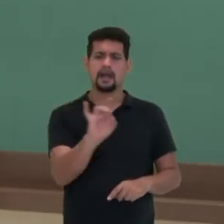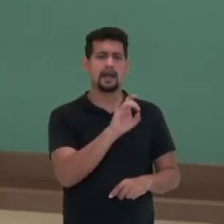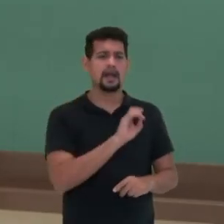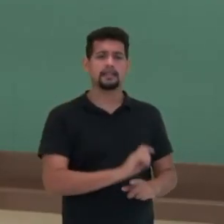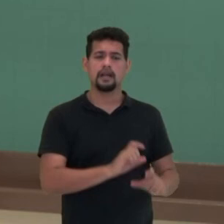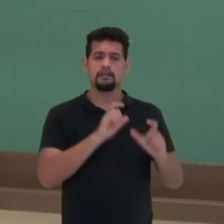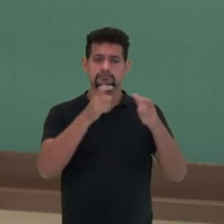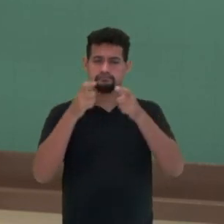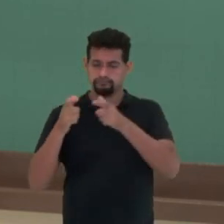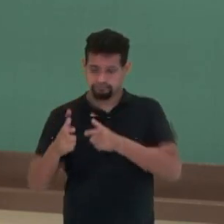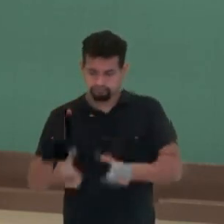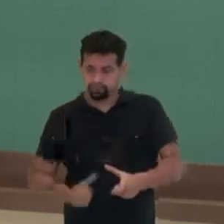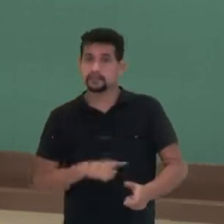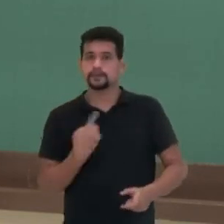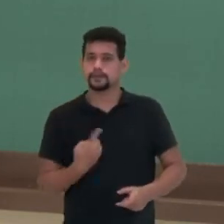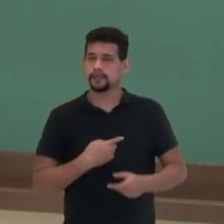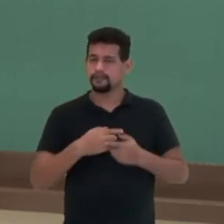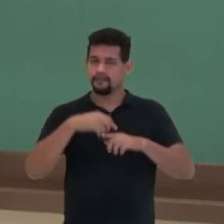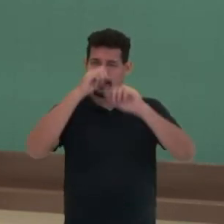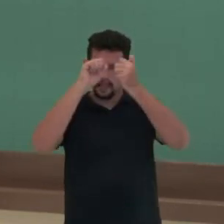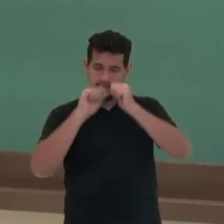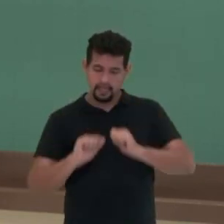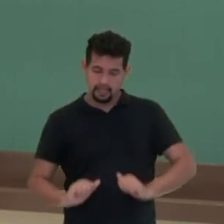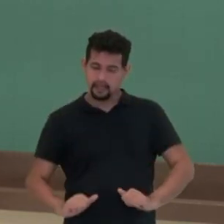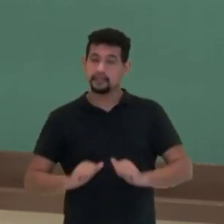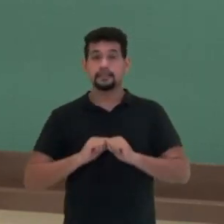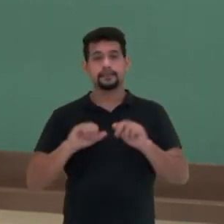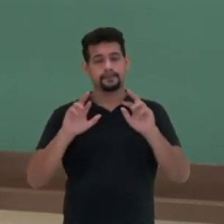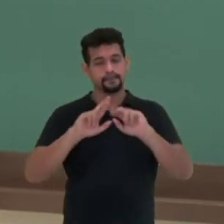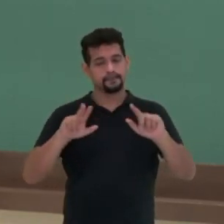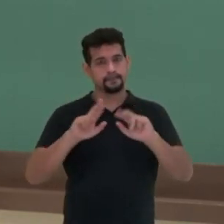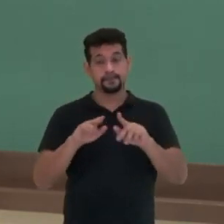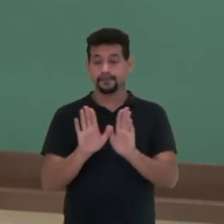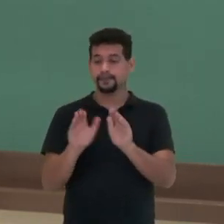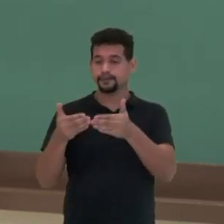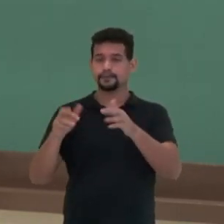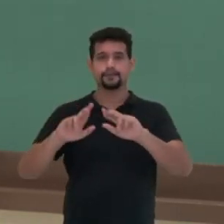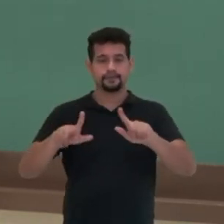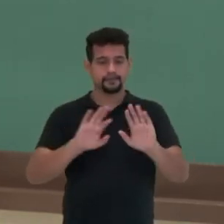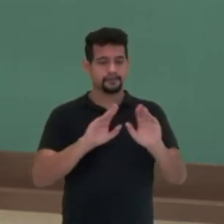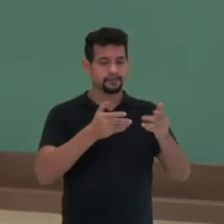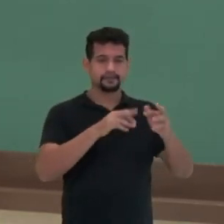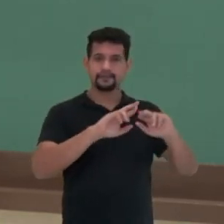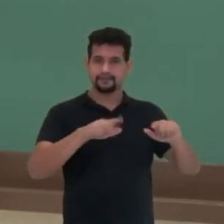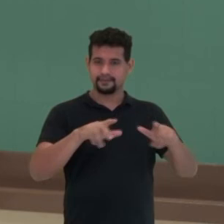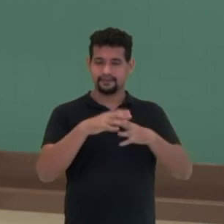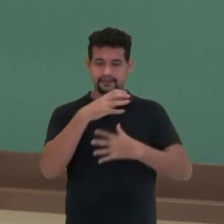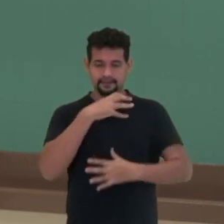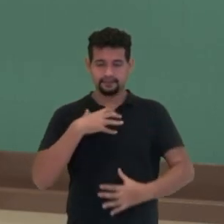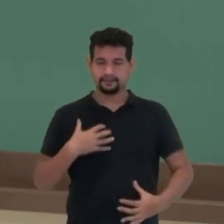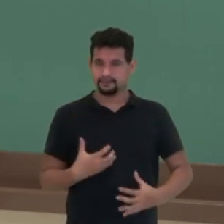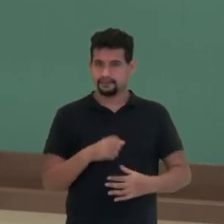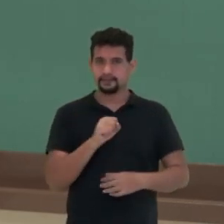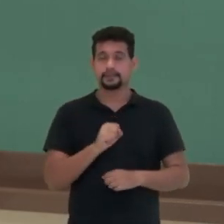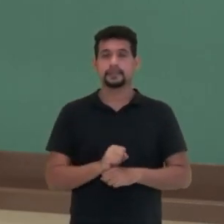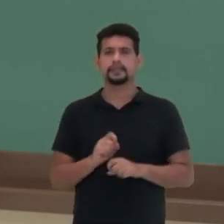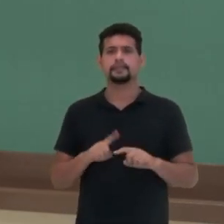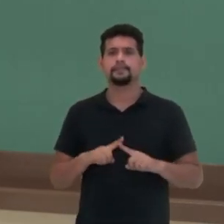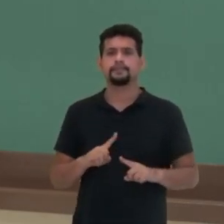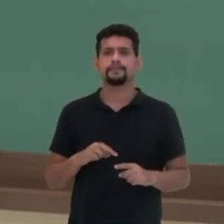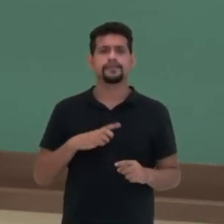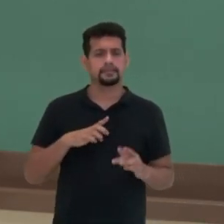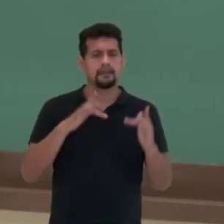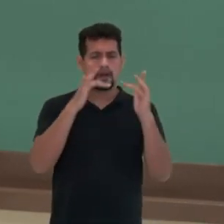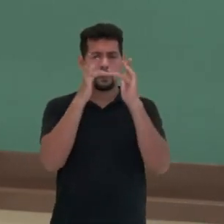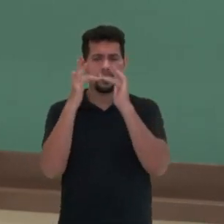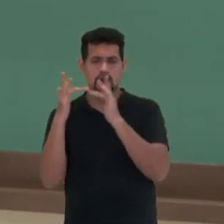corpo, se você for fazer uma análise, você encontra determinados grupos diferentes desse microbioma. E eles